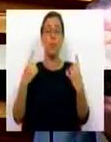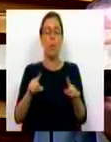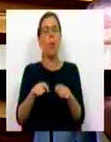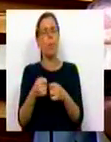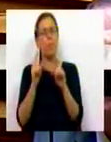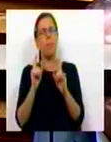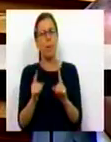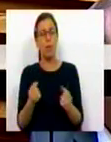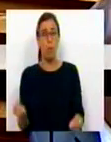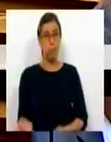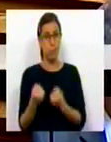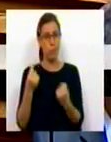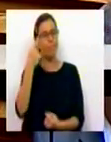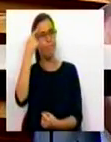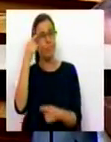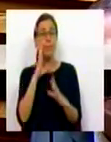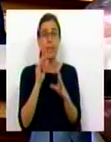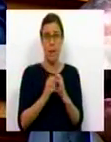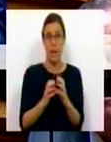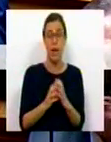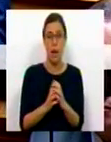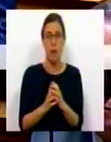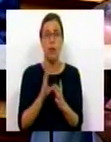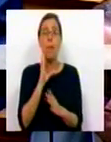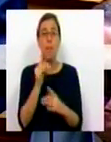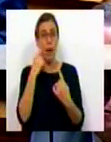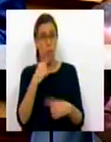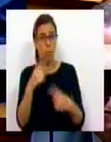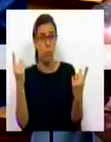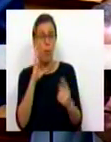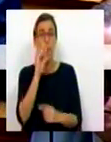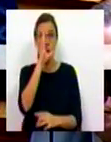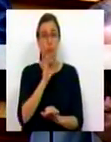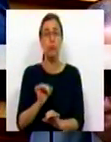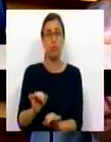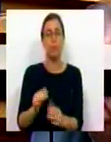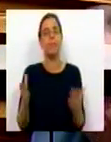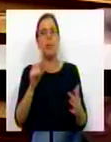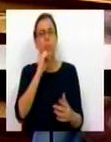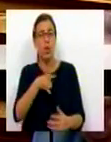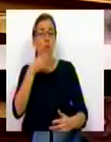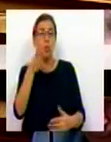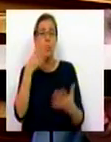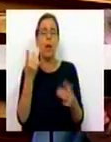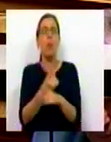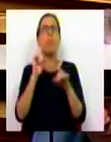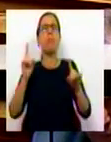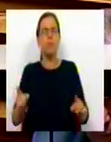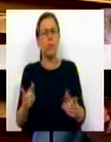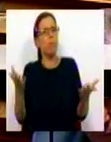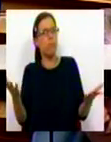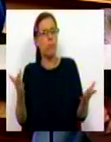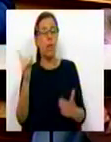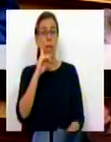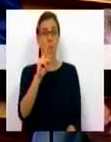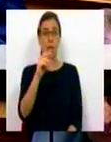partido que recusa a ideia de que a Caixa Geral de Depósitos é um banco público ou um banco do Estado é que pode explicar por que motivo,